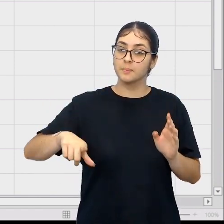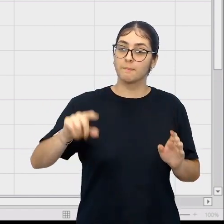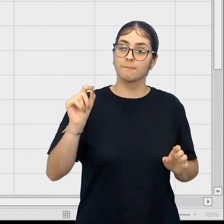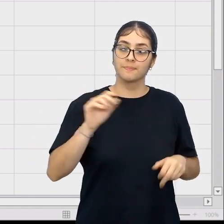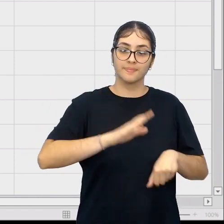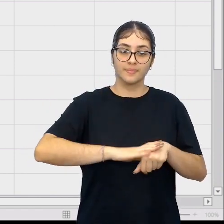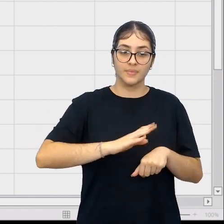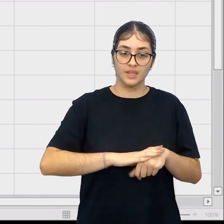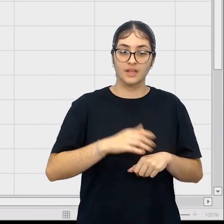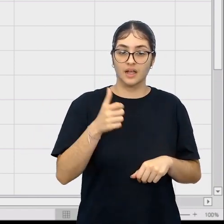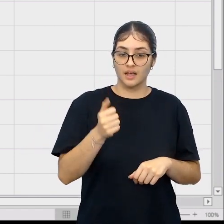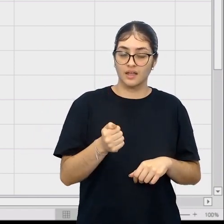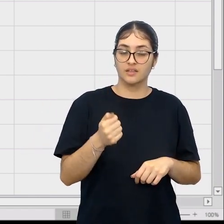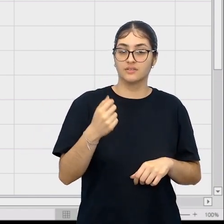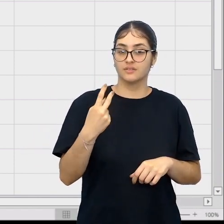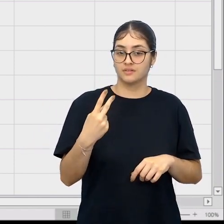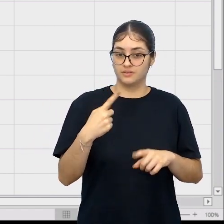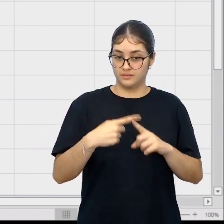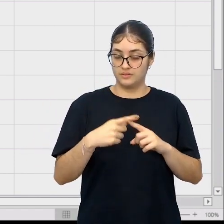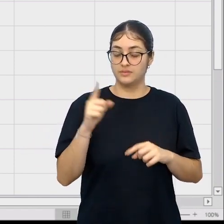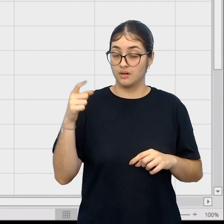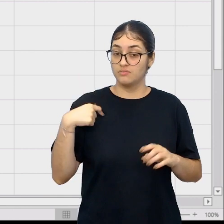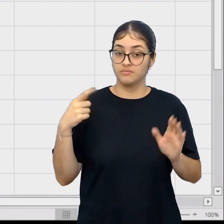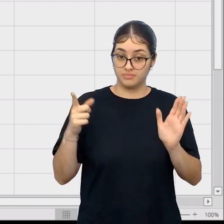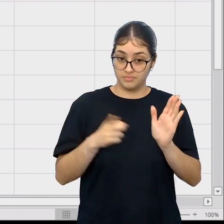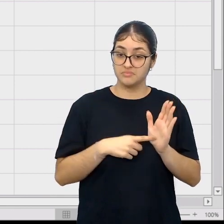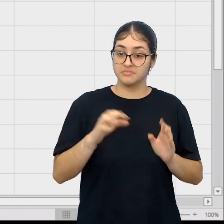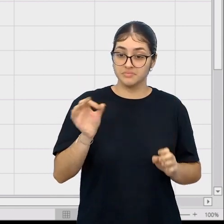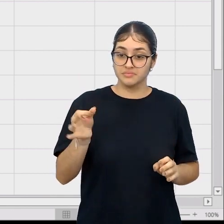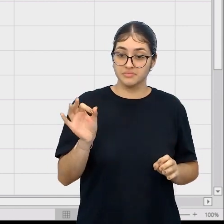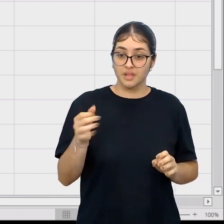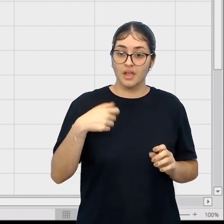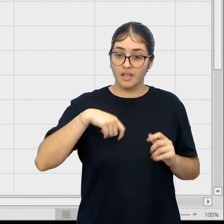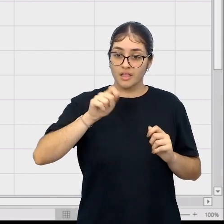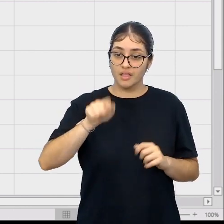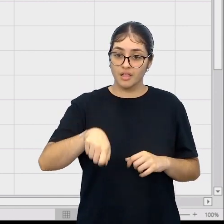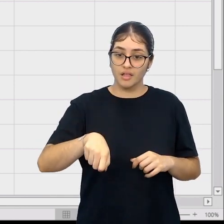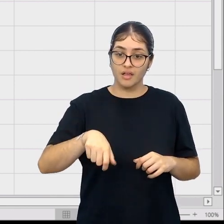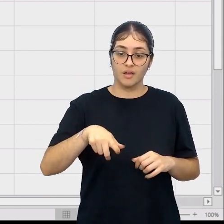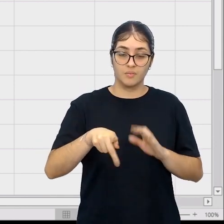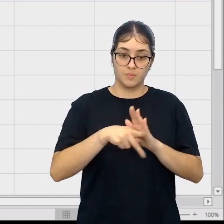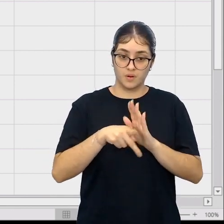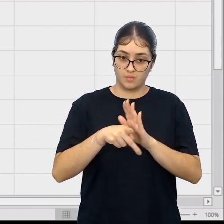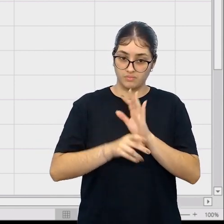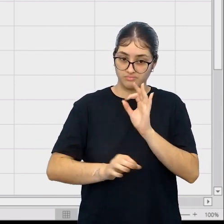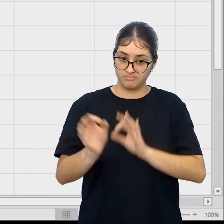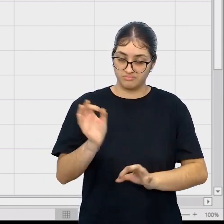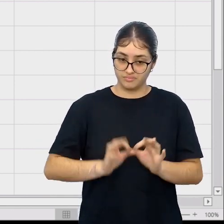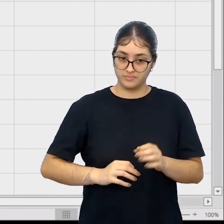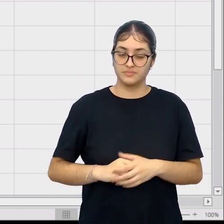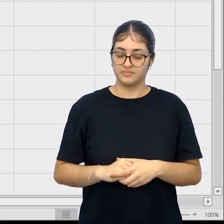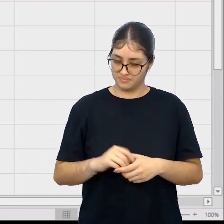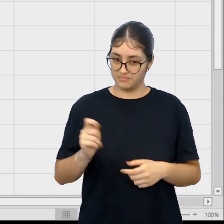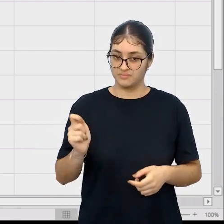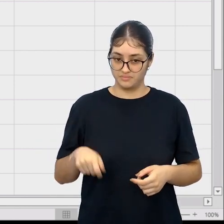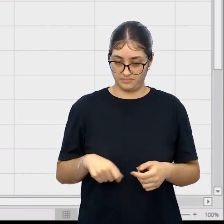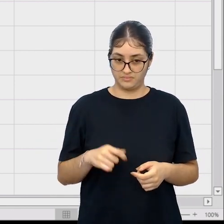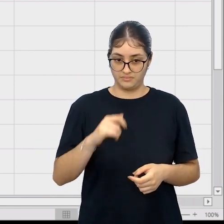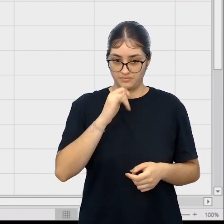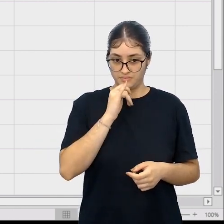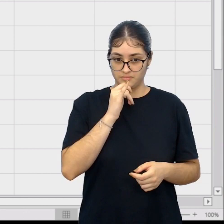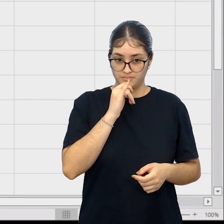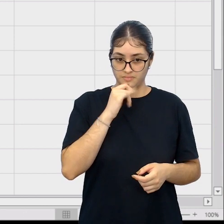A2 vezes A2. Isso. E aperto Enter. Certo? Perfeito. Então, eu posso puxar essa fórmula para de baixo? Pode, ele vai entender. Venho no cantinho aqui onde está a